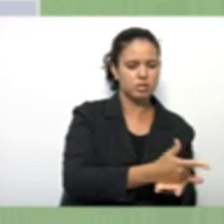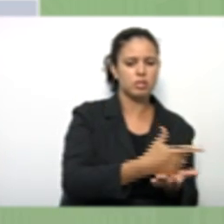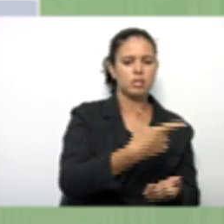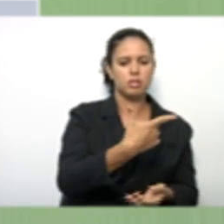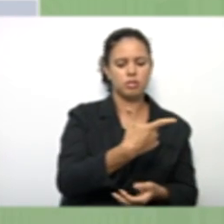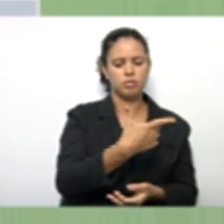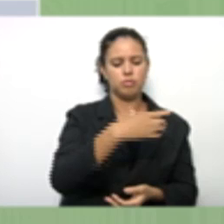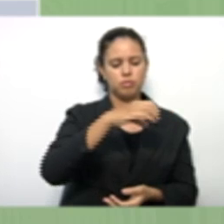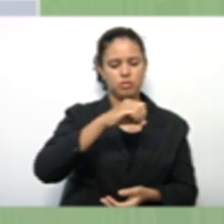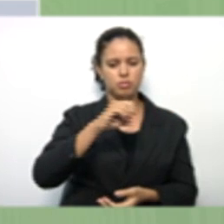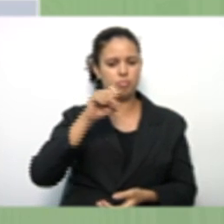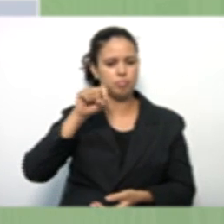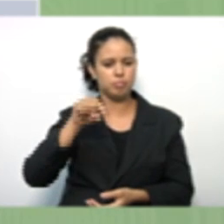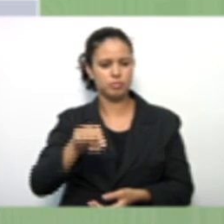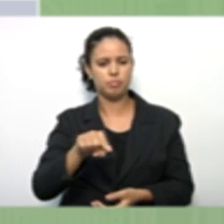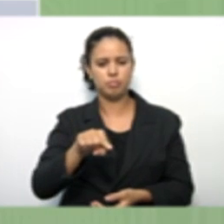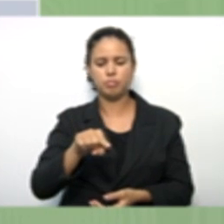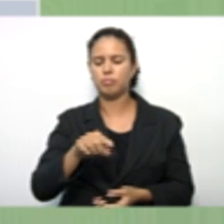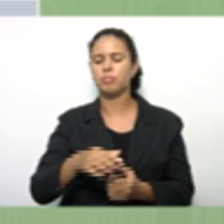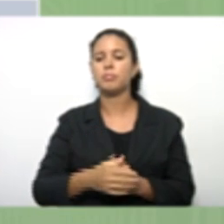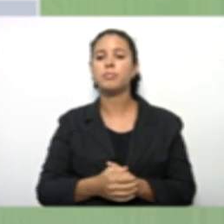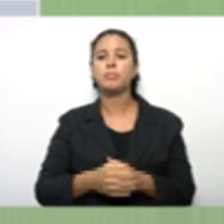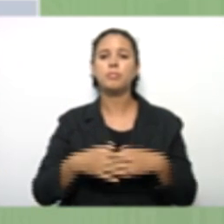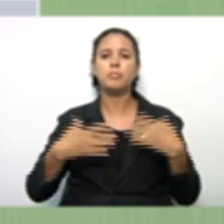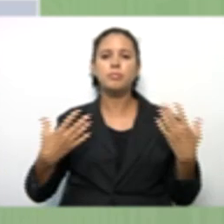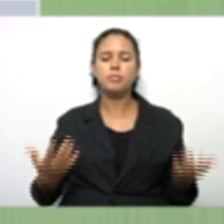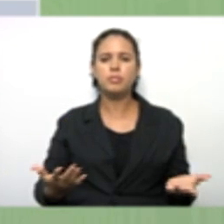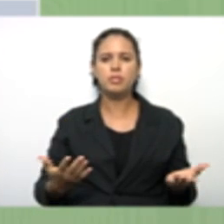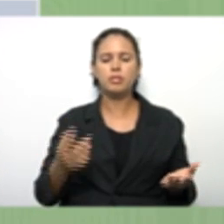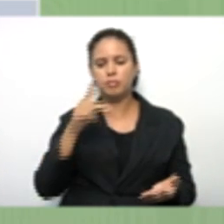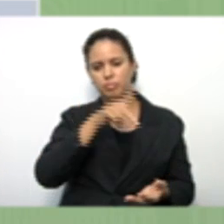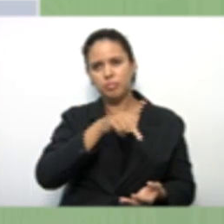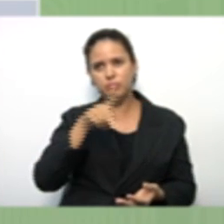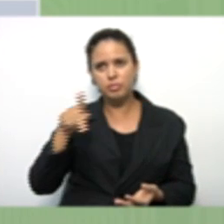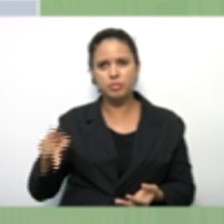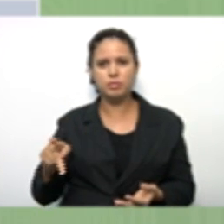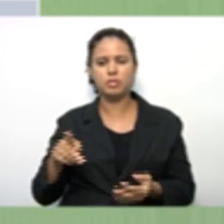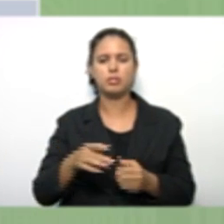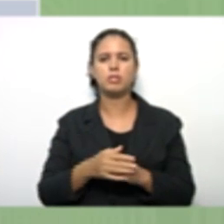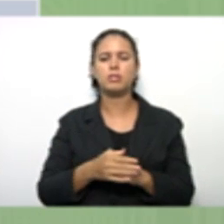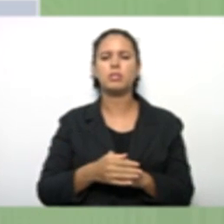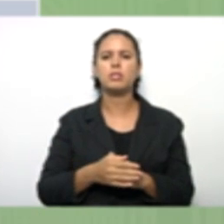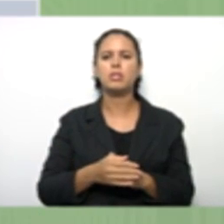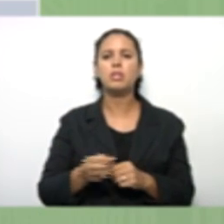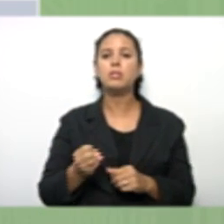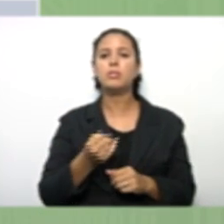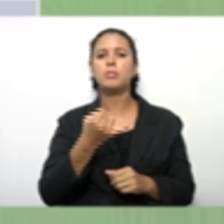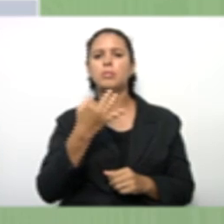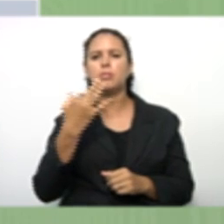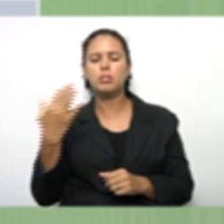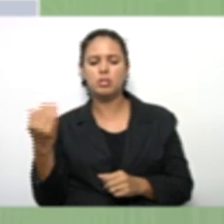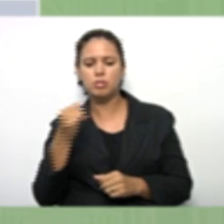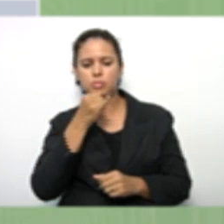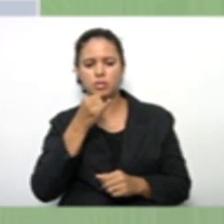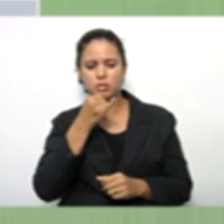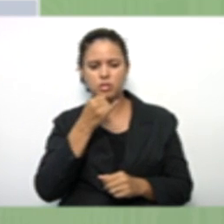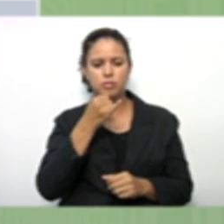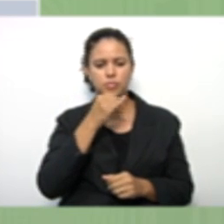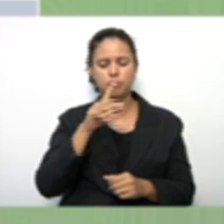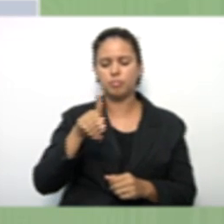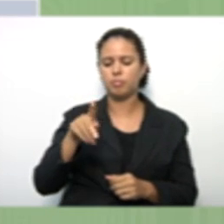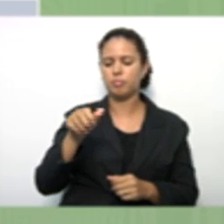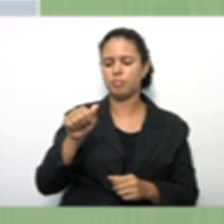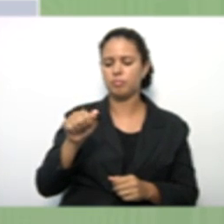que aconteceu? Portanto, o fato permutativo, né, professora, é quando ocorre uma alteração no patrimônio